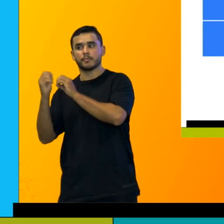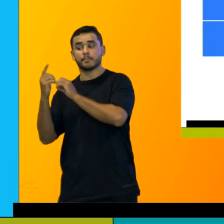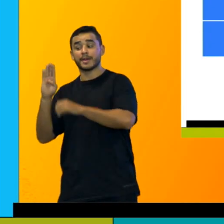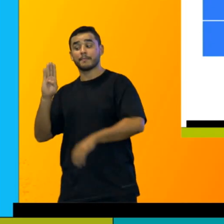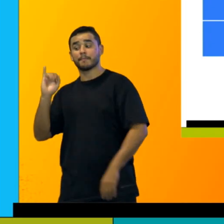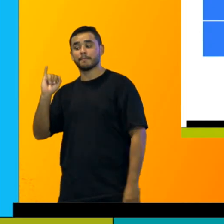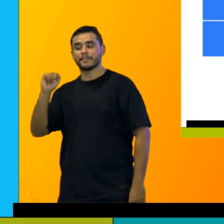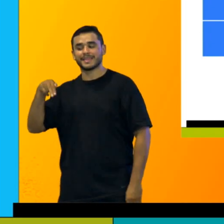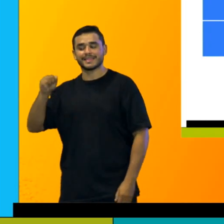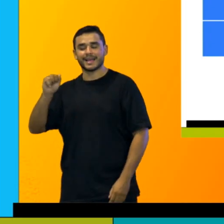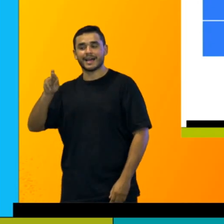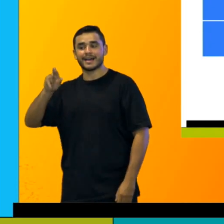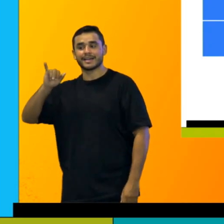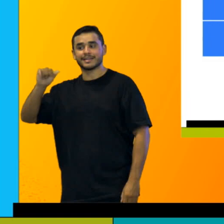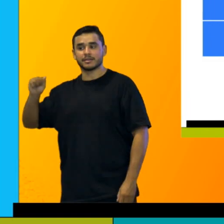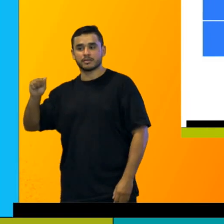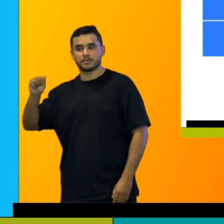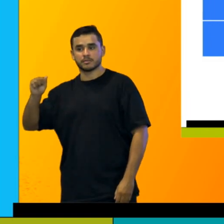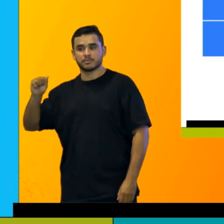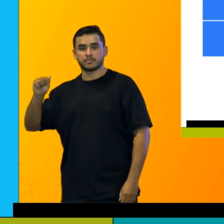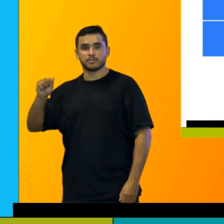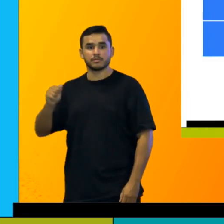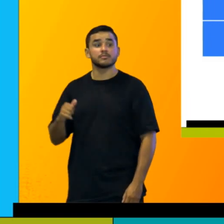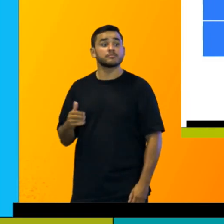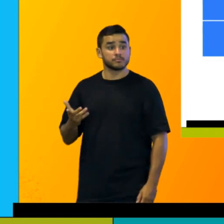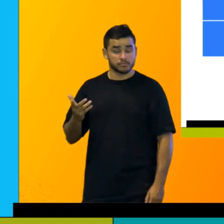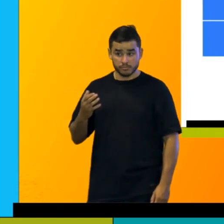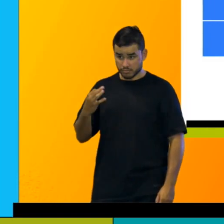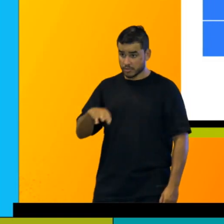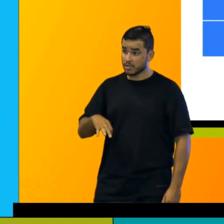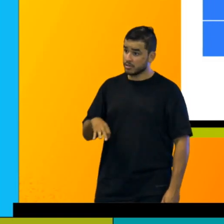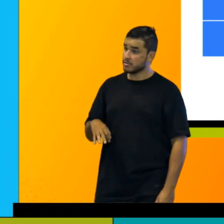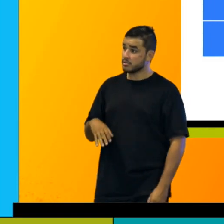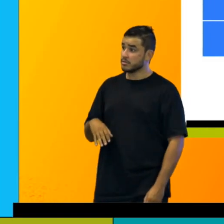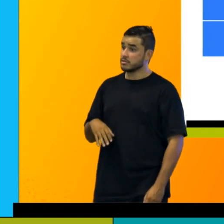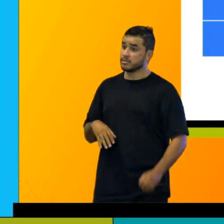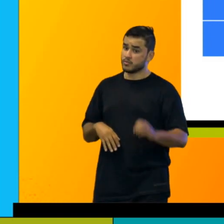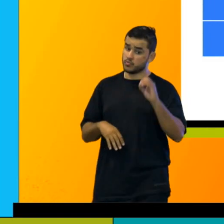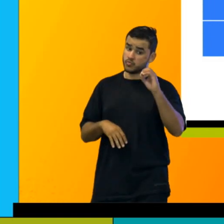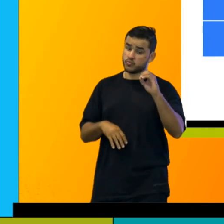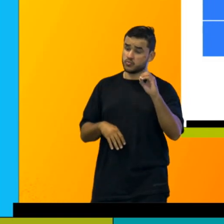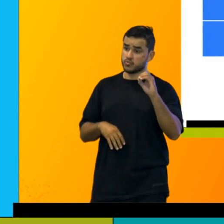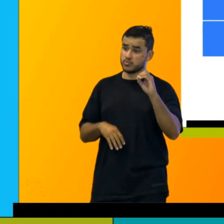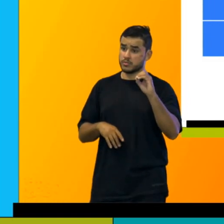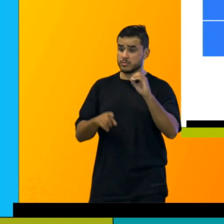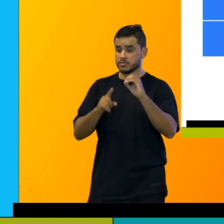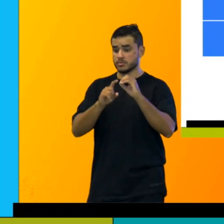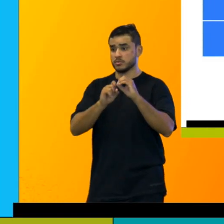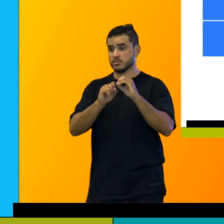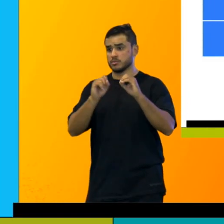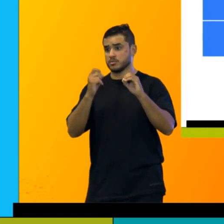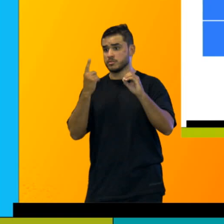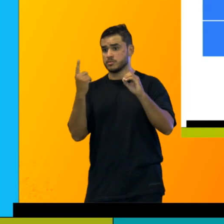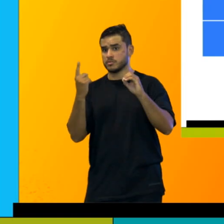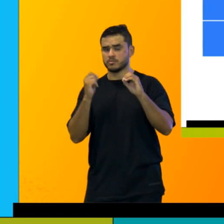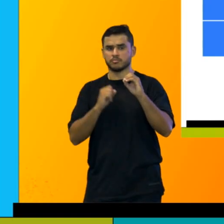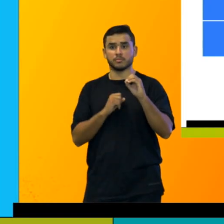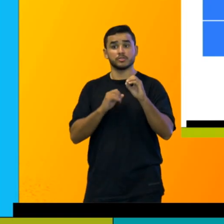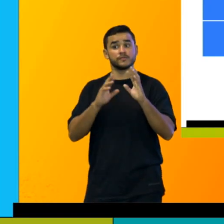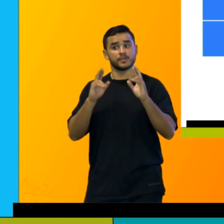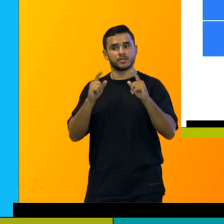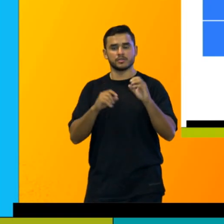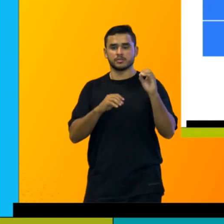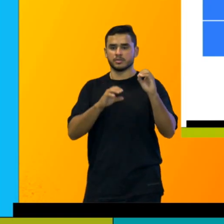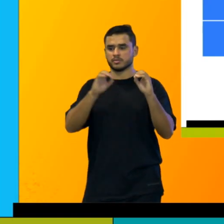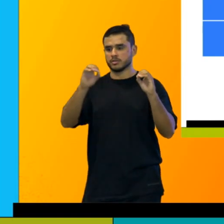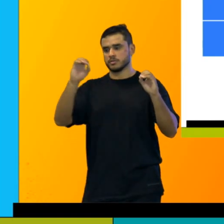base binária. Por quê? Porque 1 mais 1 não é 2, né? Mas tem o 2, tem no binário? Não. O 2 é assim,